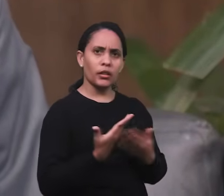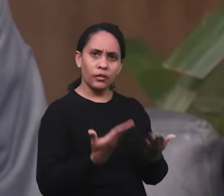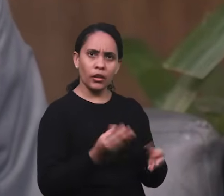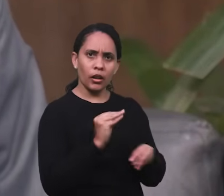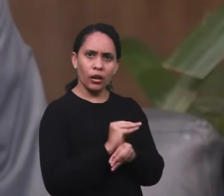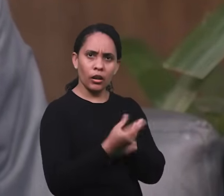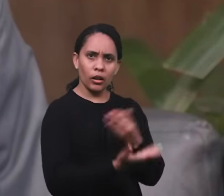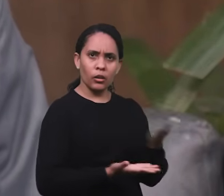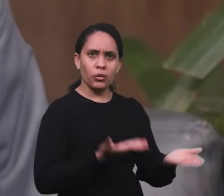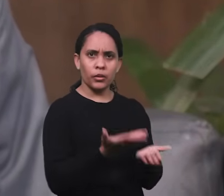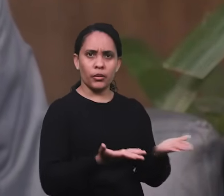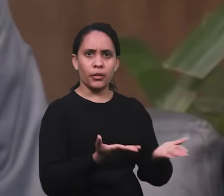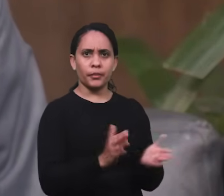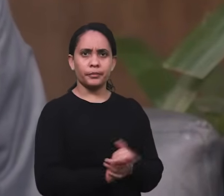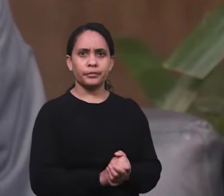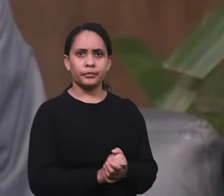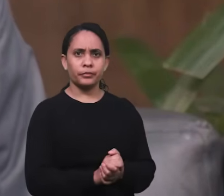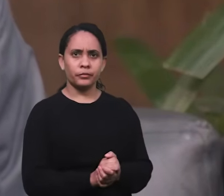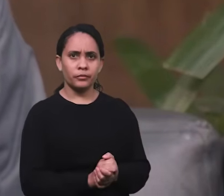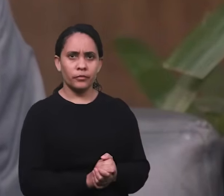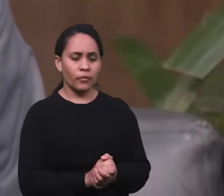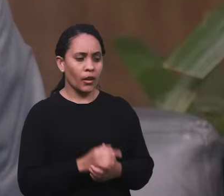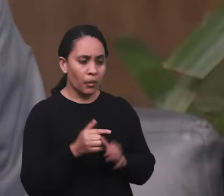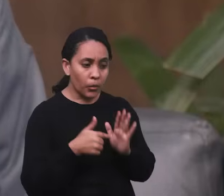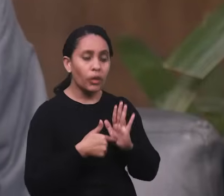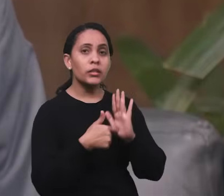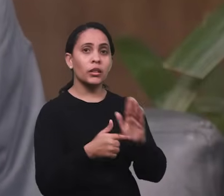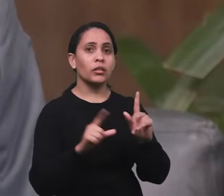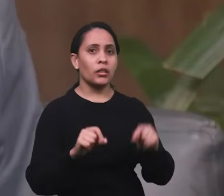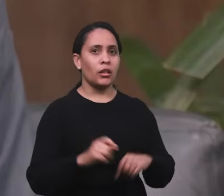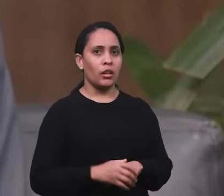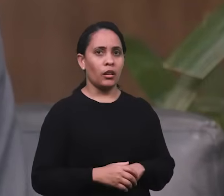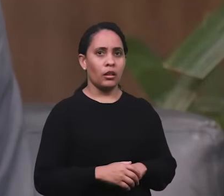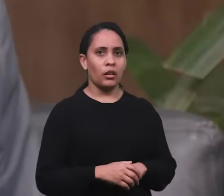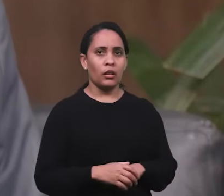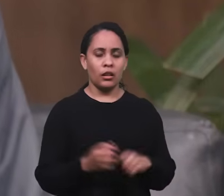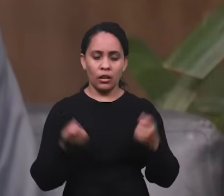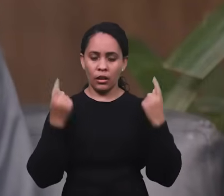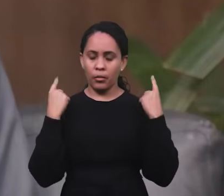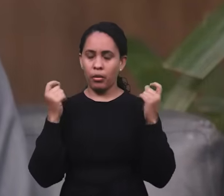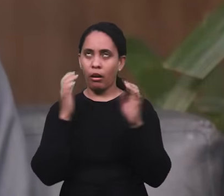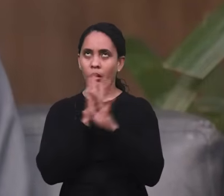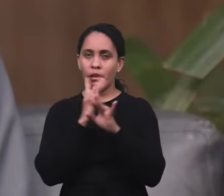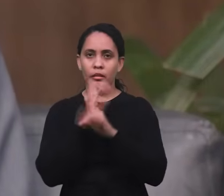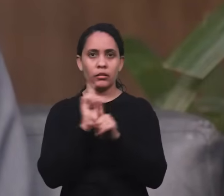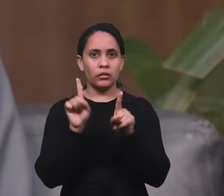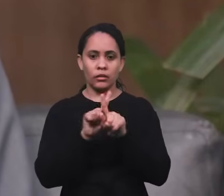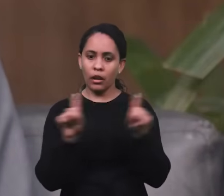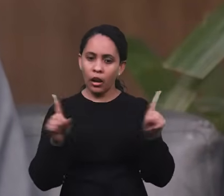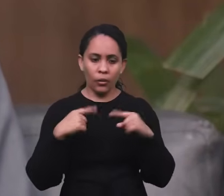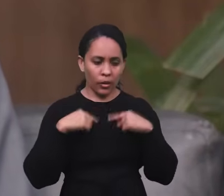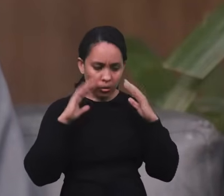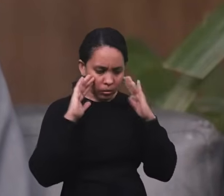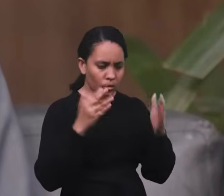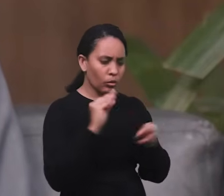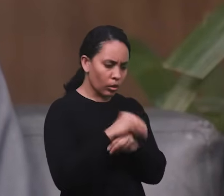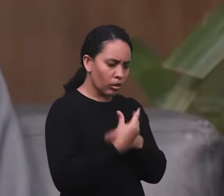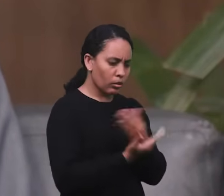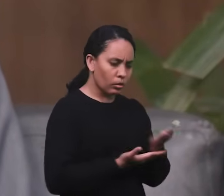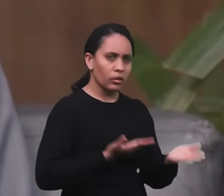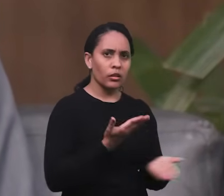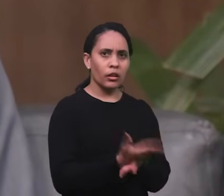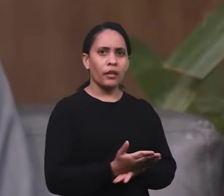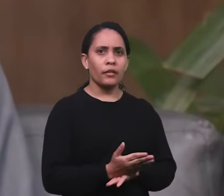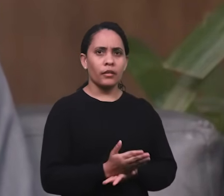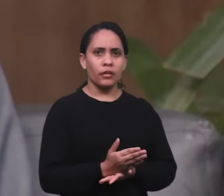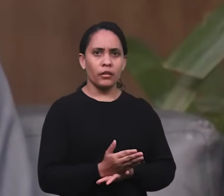filho mais É velho. fantástico. O pai foi lá e deu atenção para ele, demonstrando que aquele pai não era desatencioso, não, era um pai que dava